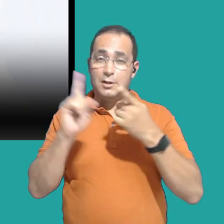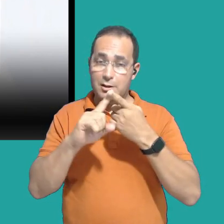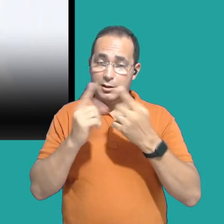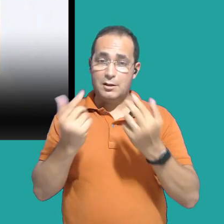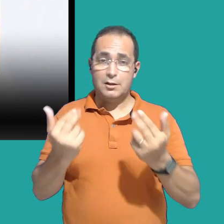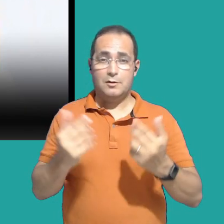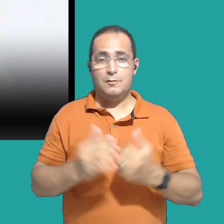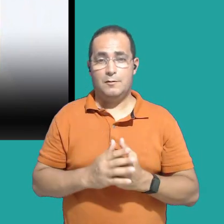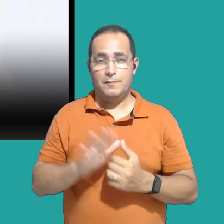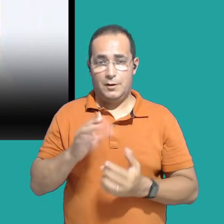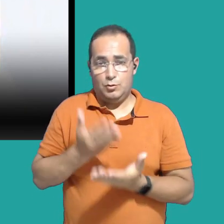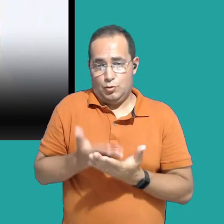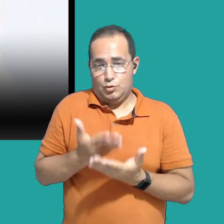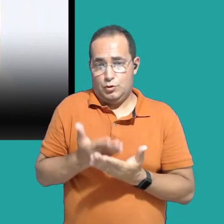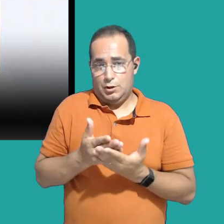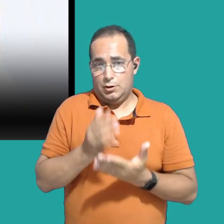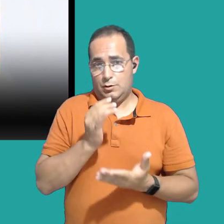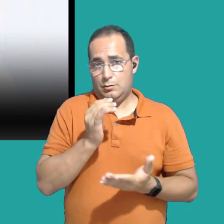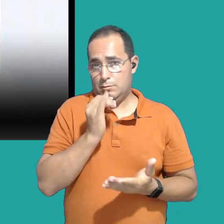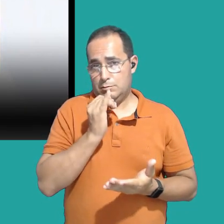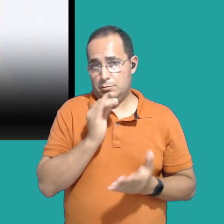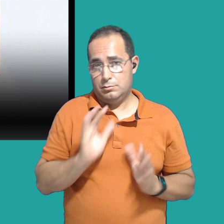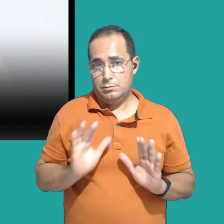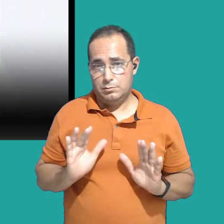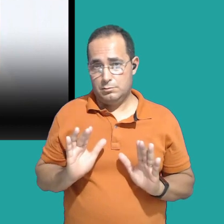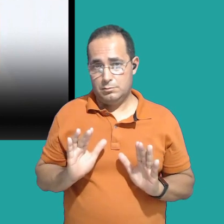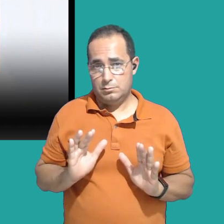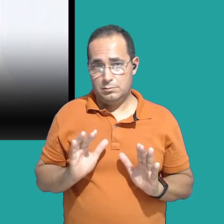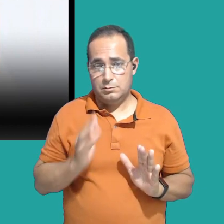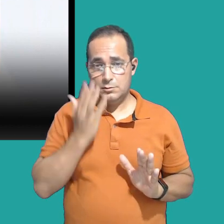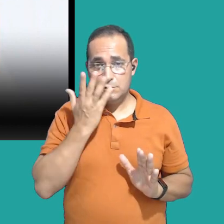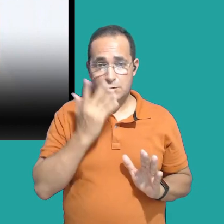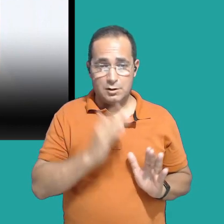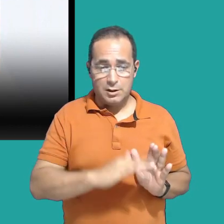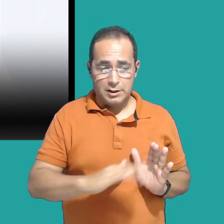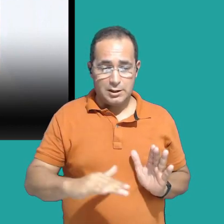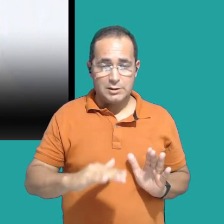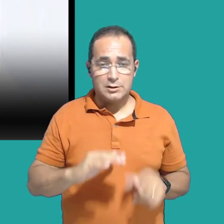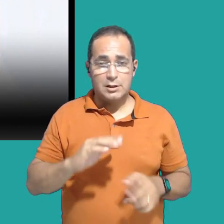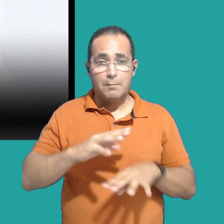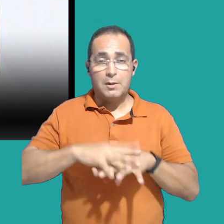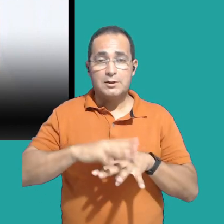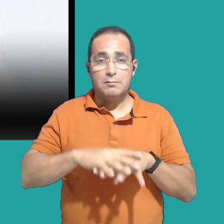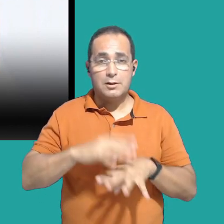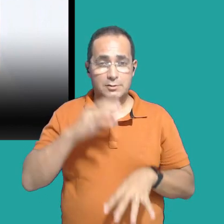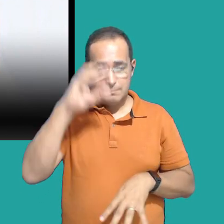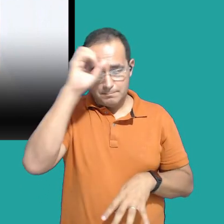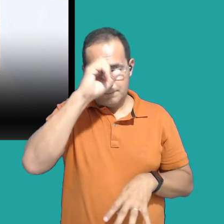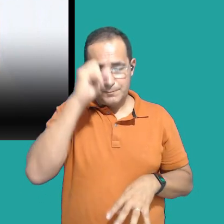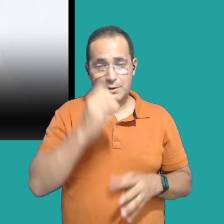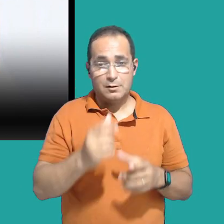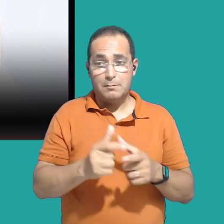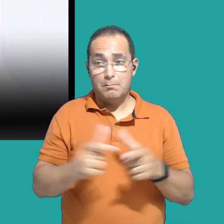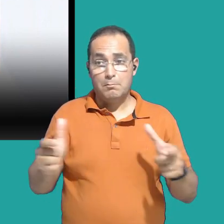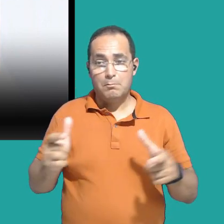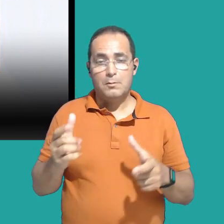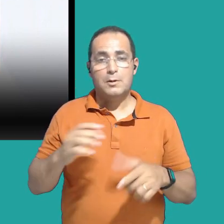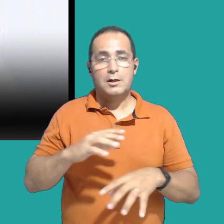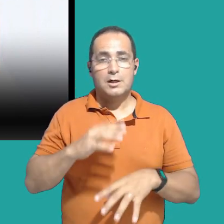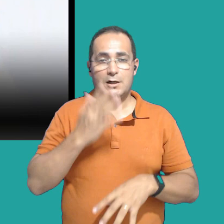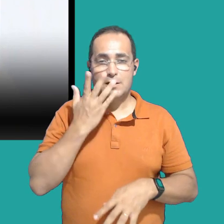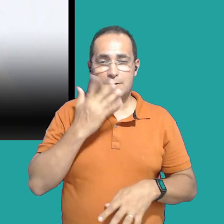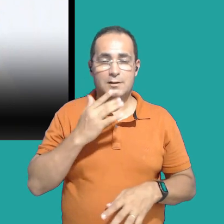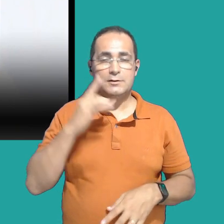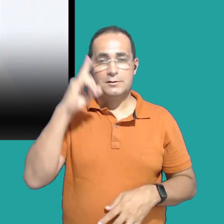pessoa que não enxerga é a mesma coisa. Então, por exemplo, eu estou estudando sei lá, uma criança ali que está aprendendo matemática.